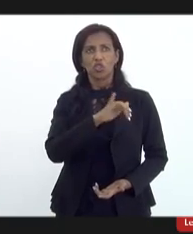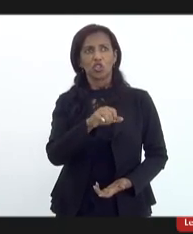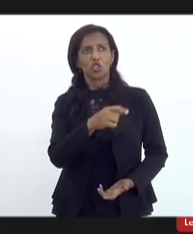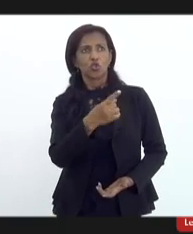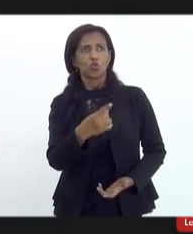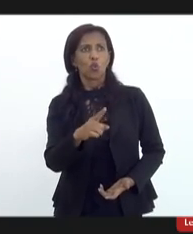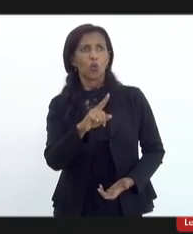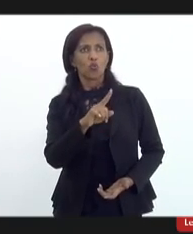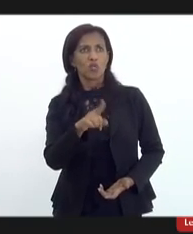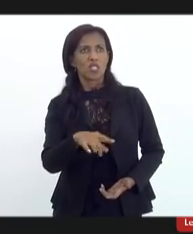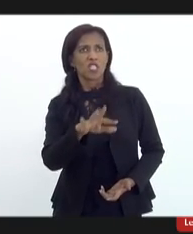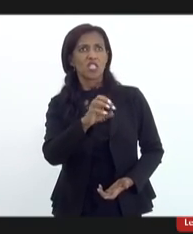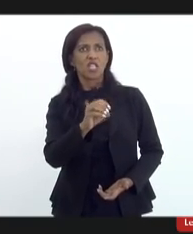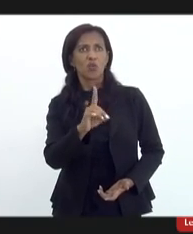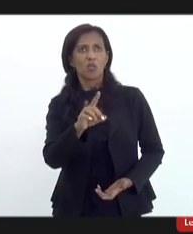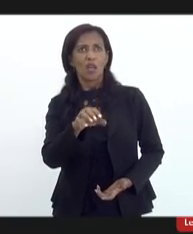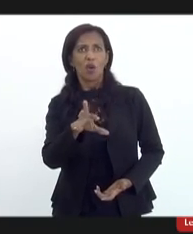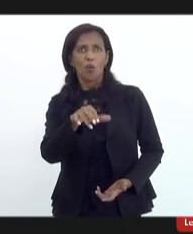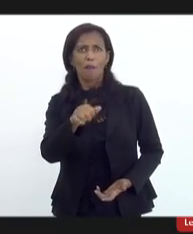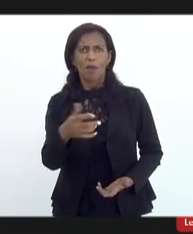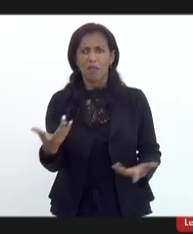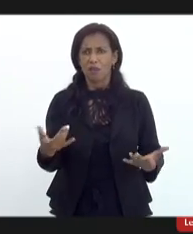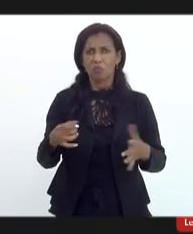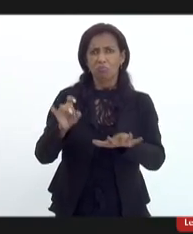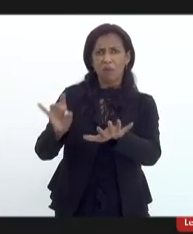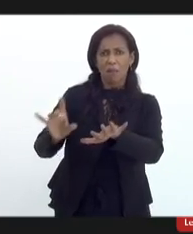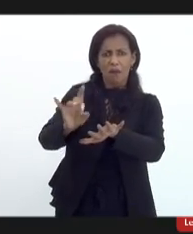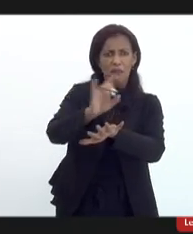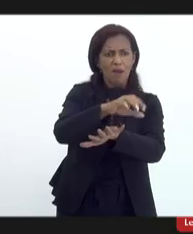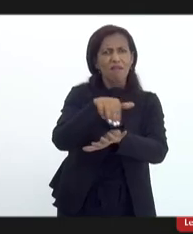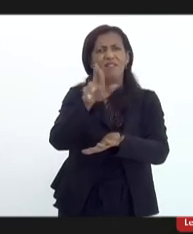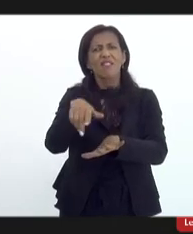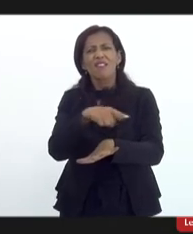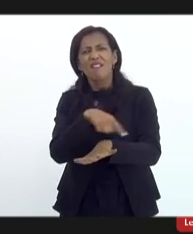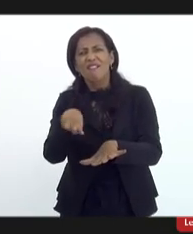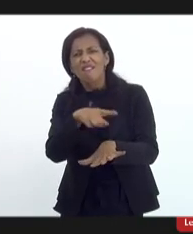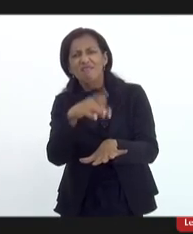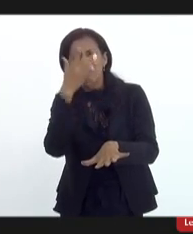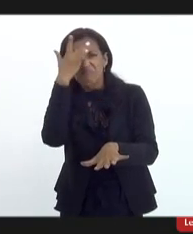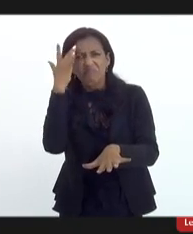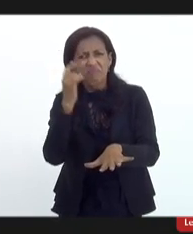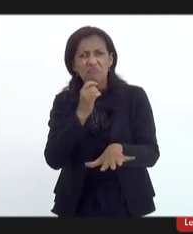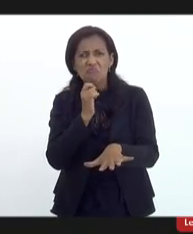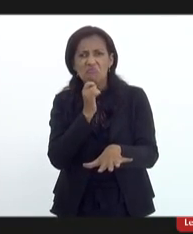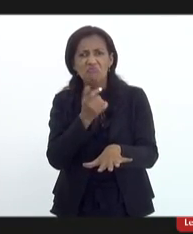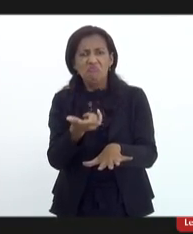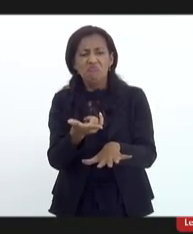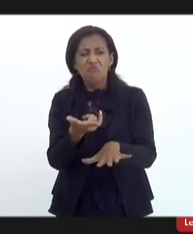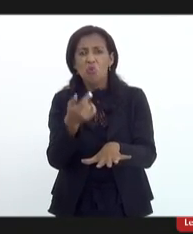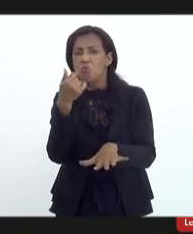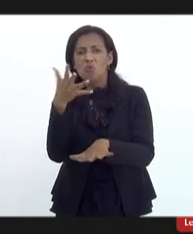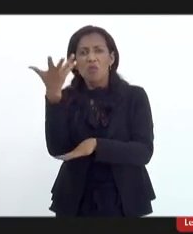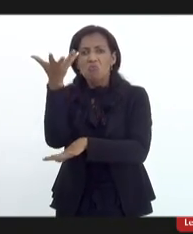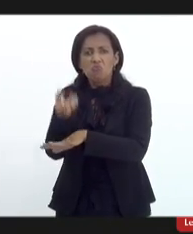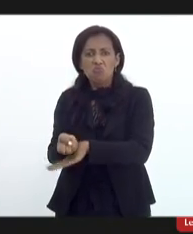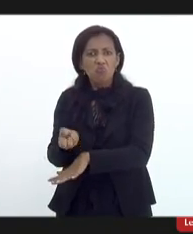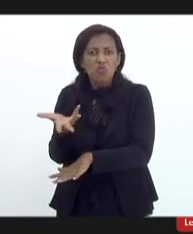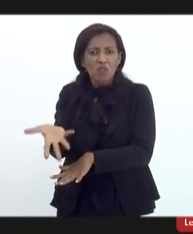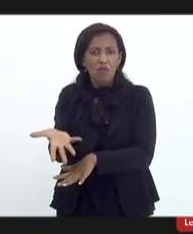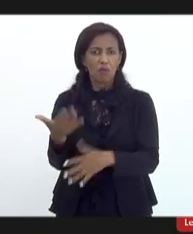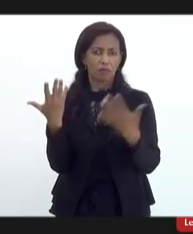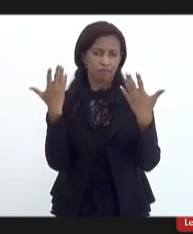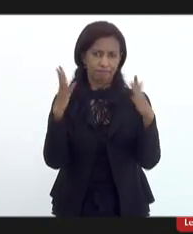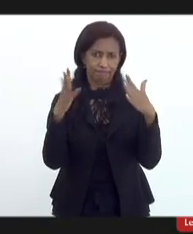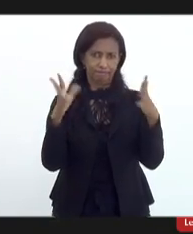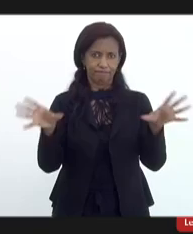Joãozinho da Gomeia, né, Luiz da Muriçoca, ninguém sabe quem são essas pessoas mais, porque não tem registro. Então, parabéns